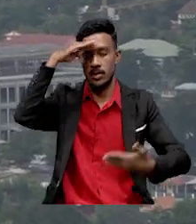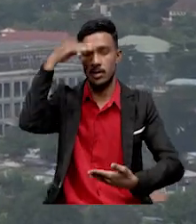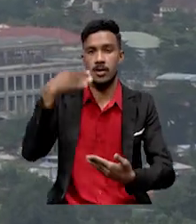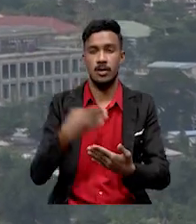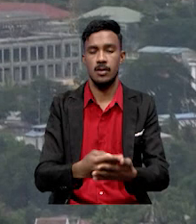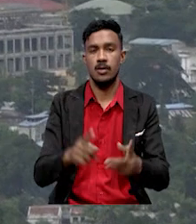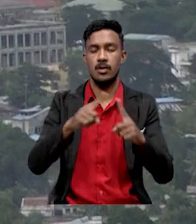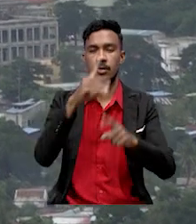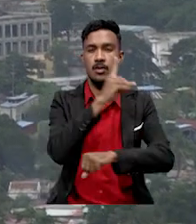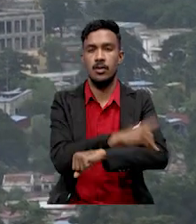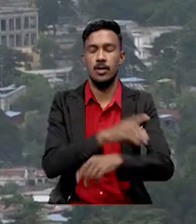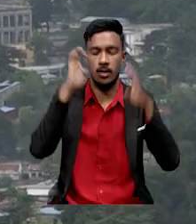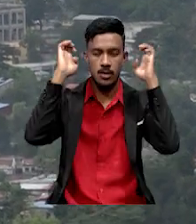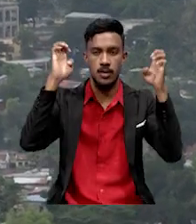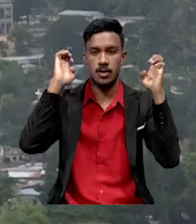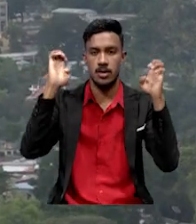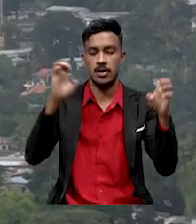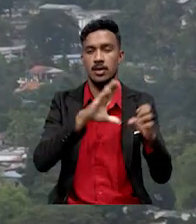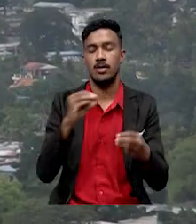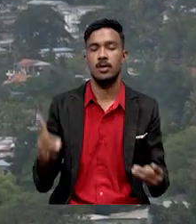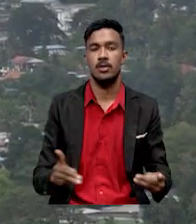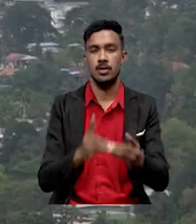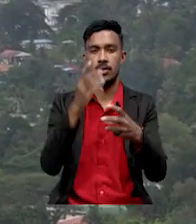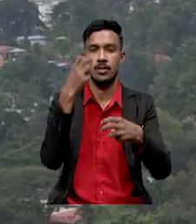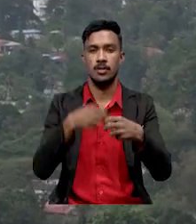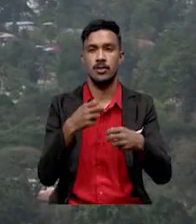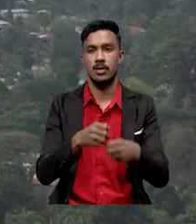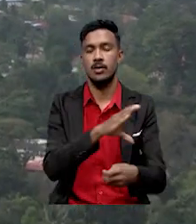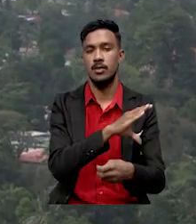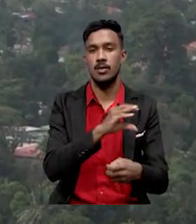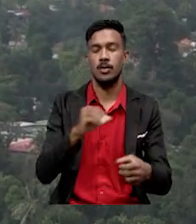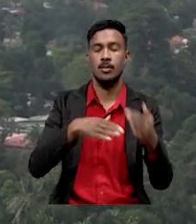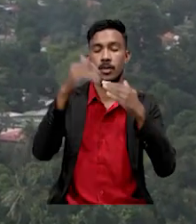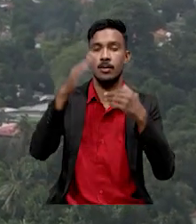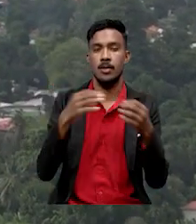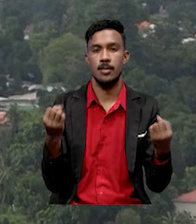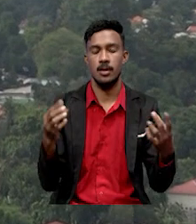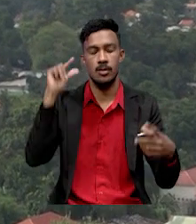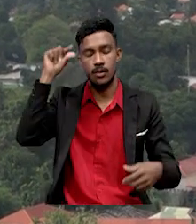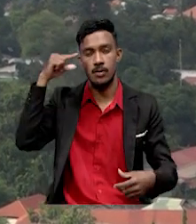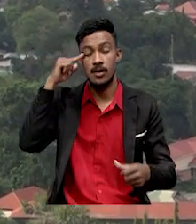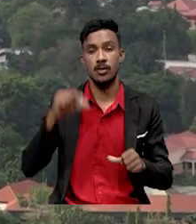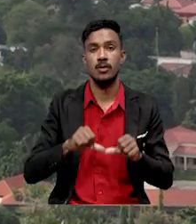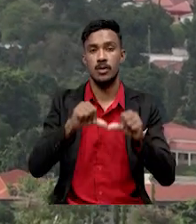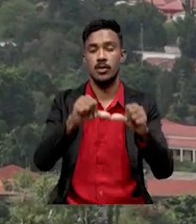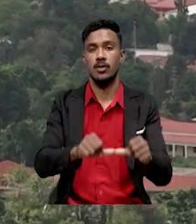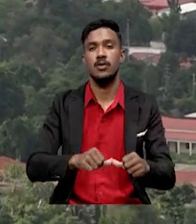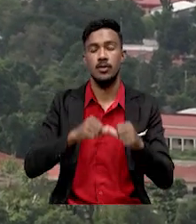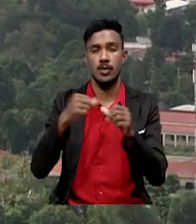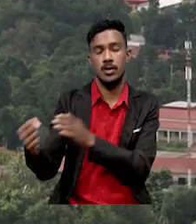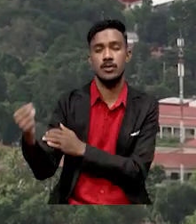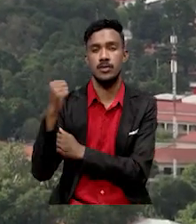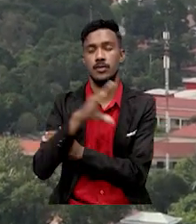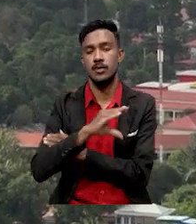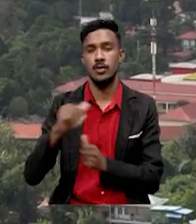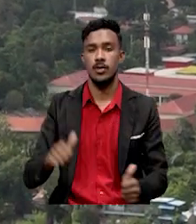desenvolvimento e educação formal se enfrenta desafio no obstáculo barak, mas que nune, o governo continua esforço a diatir necessidade